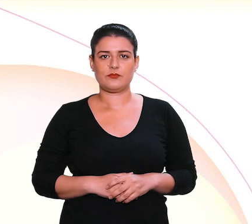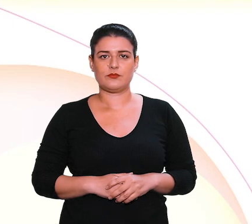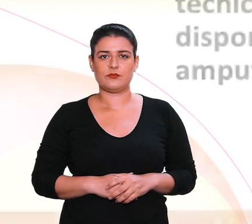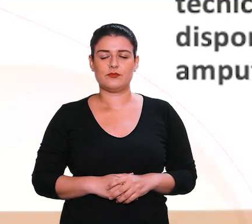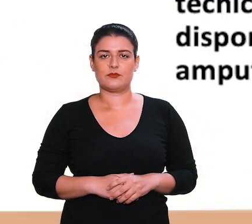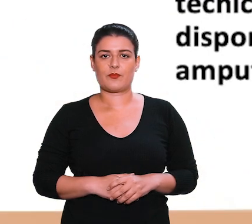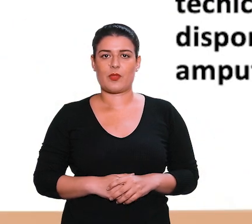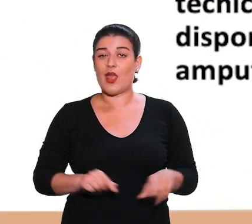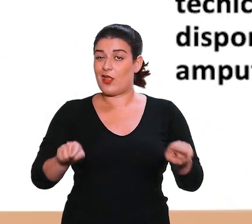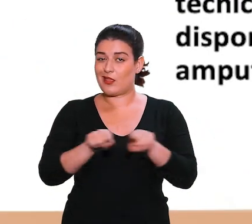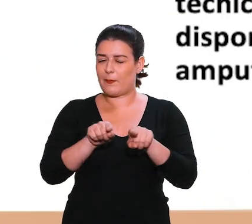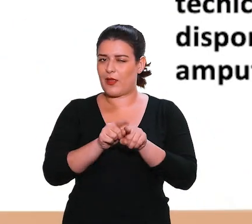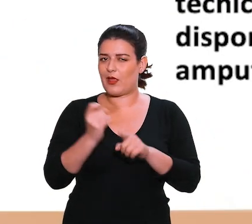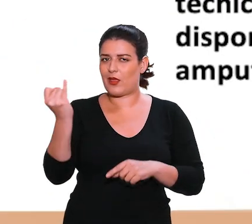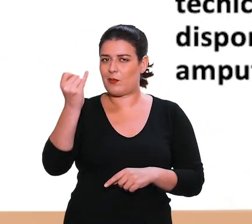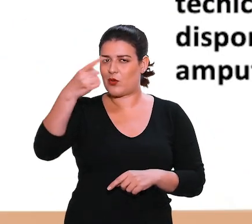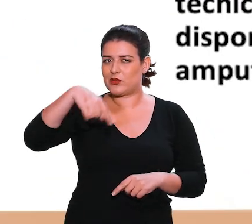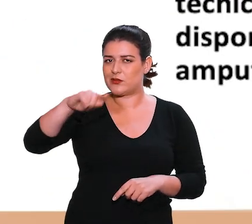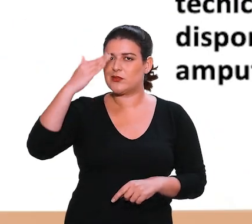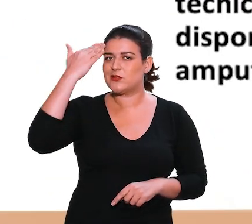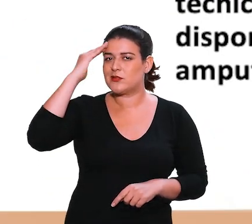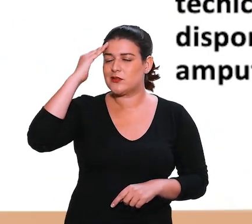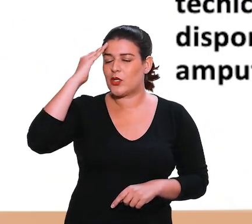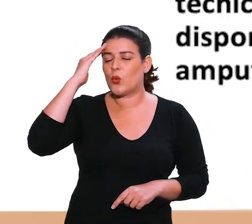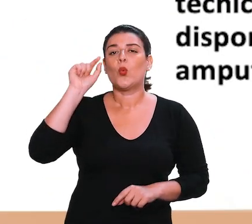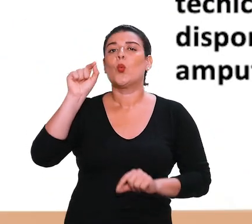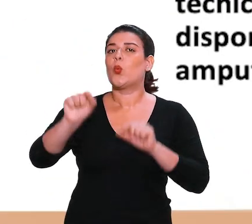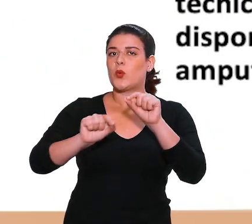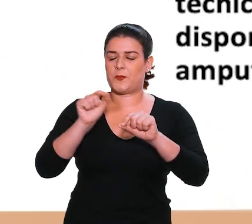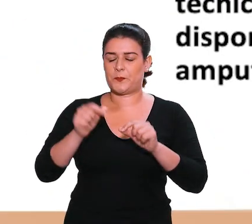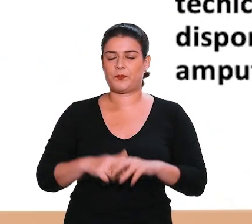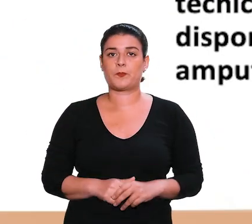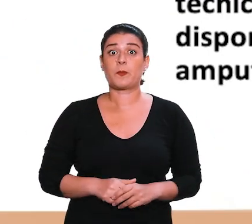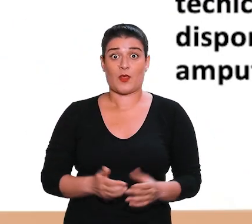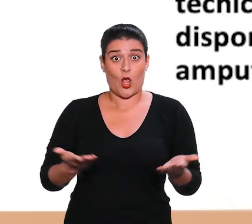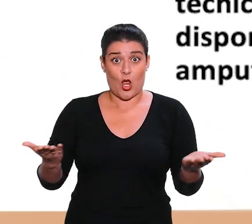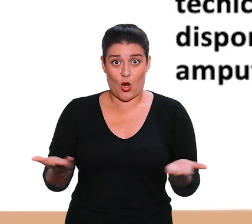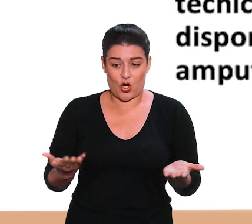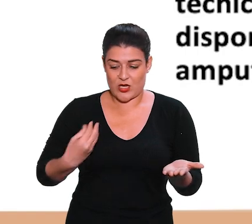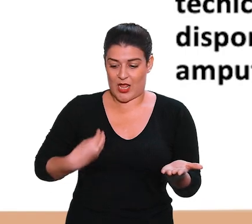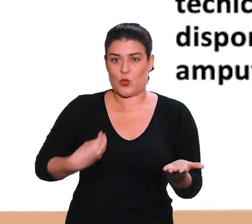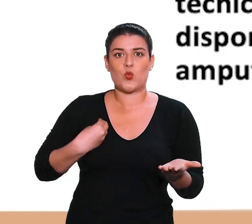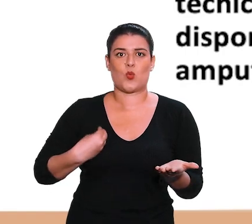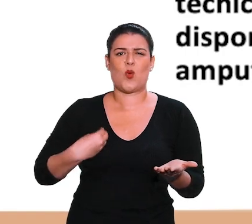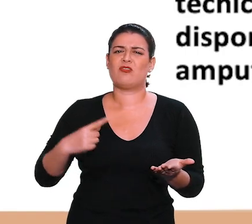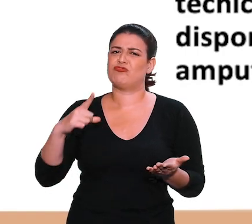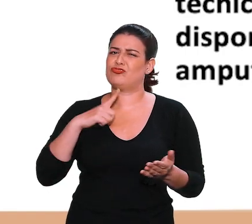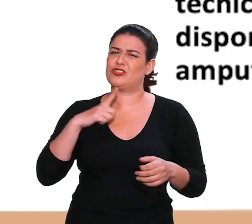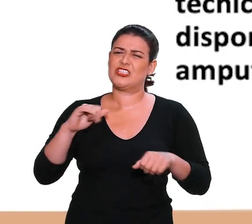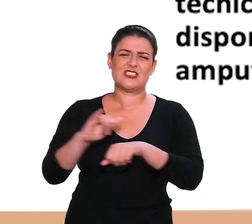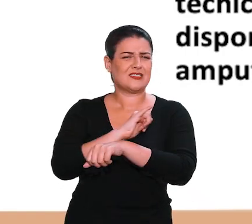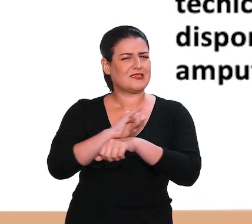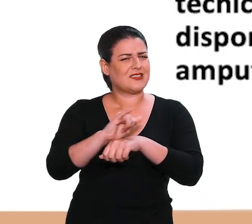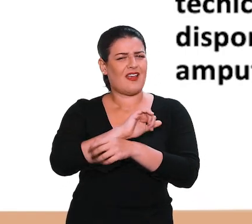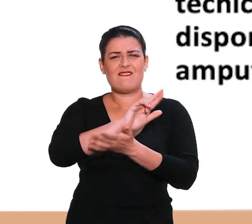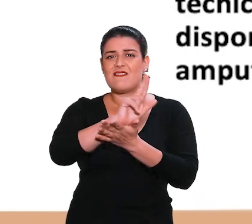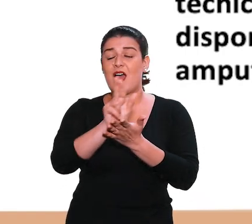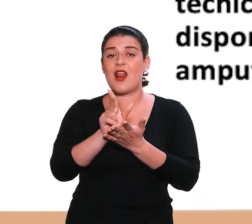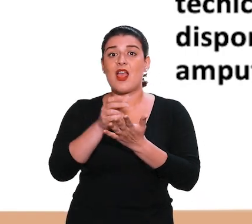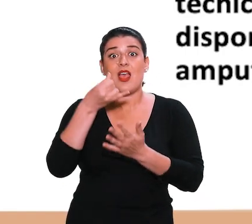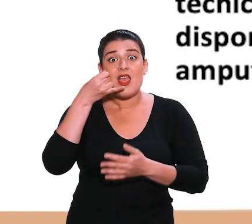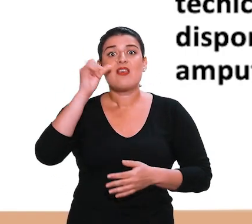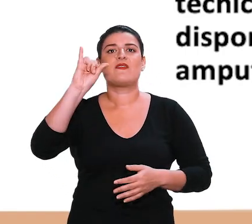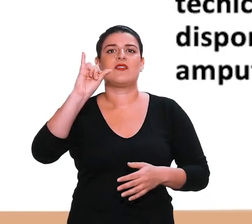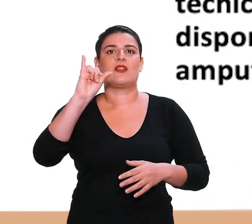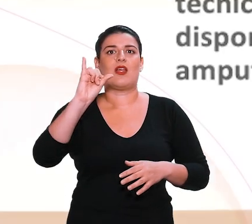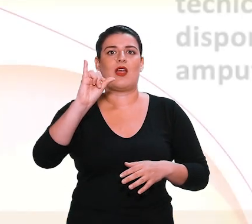É muito importante que a gente saiba que hoje em dia são vários os recursos que podem evitar uma